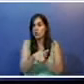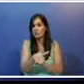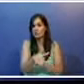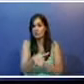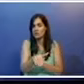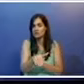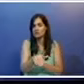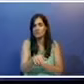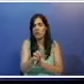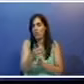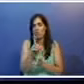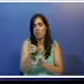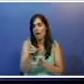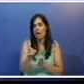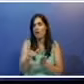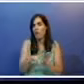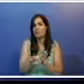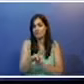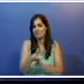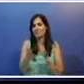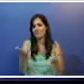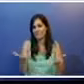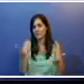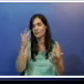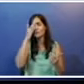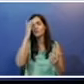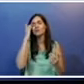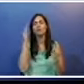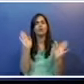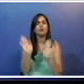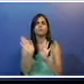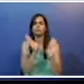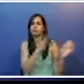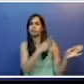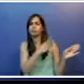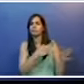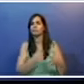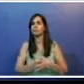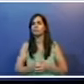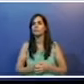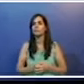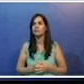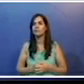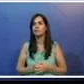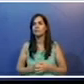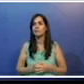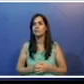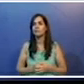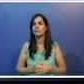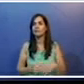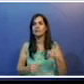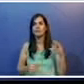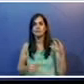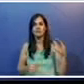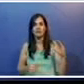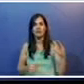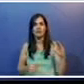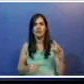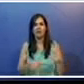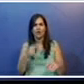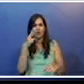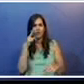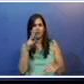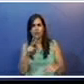conselho de mãe, parece. Então é uma alternativa que nós já excluiríamos. Questão C, analisar o calor do